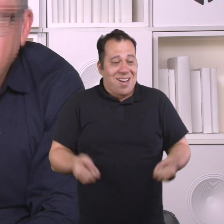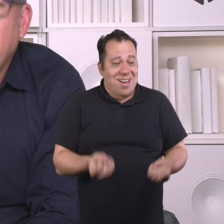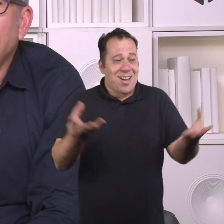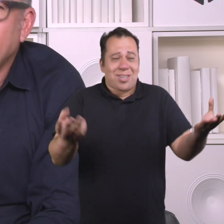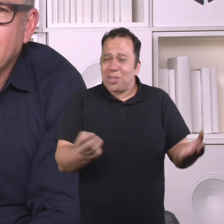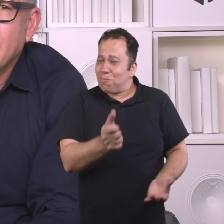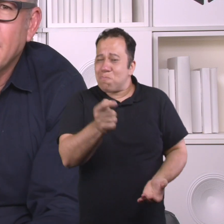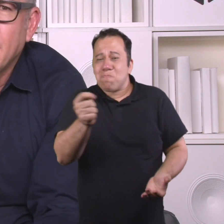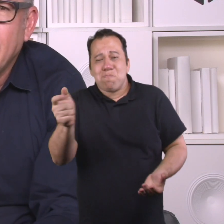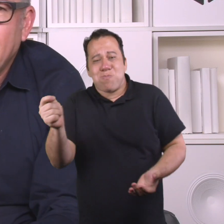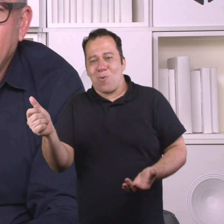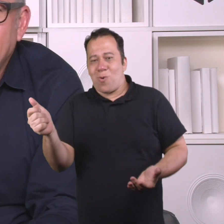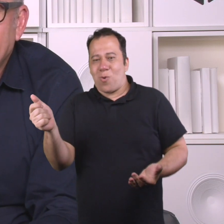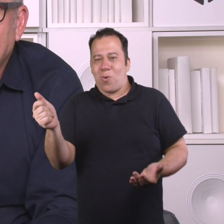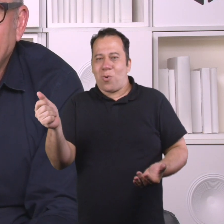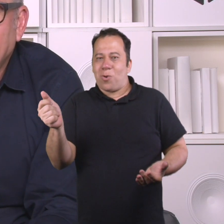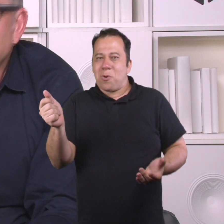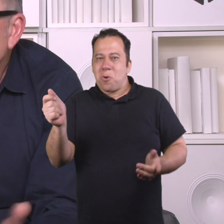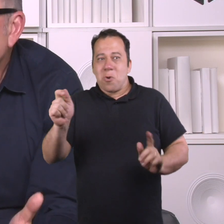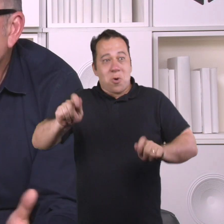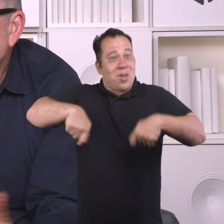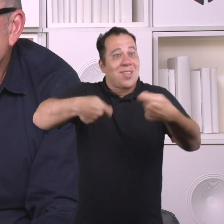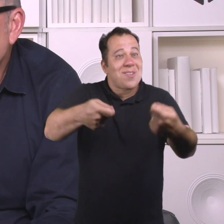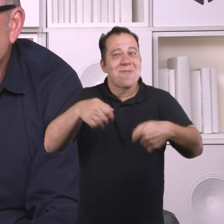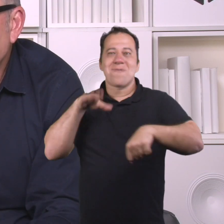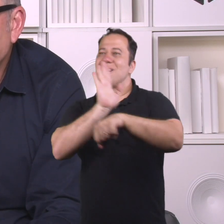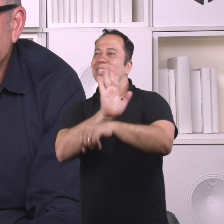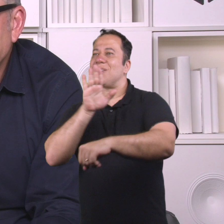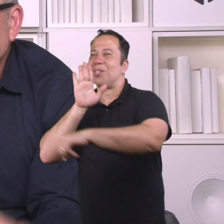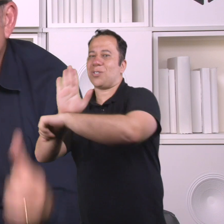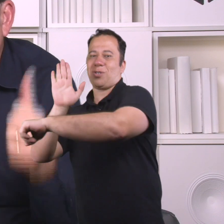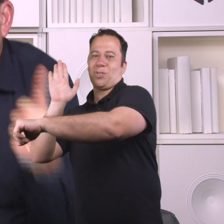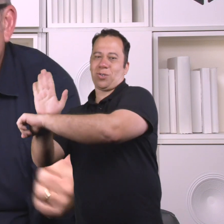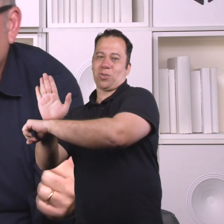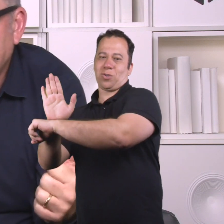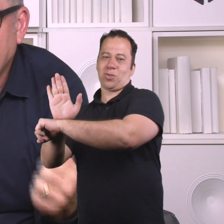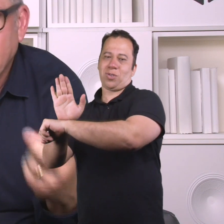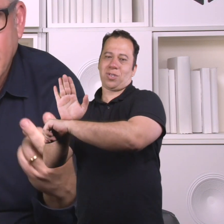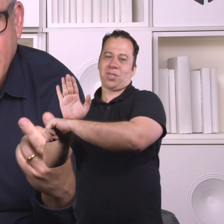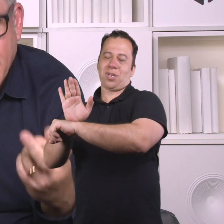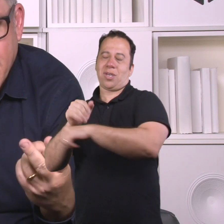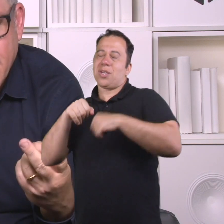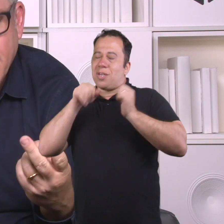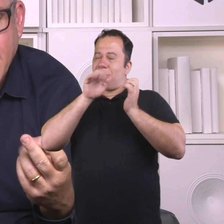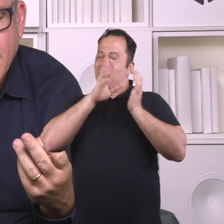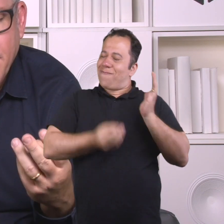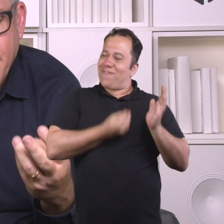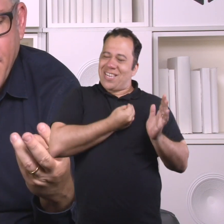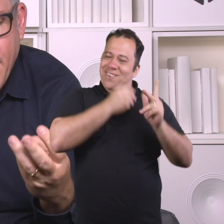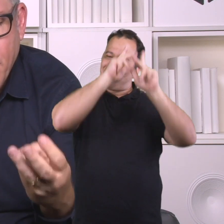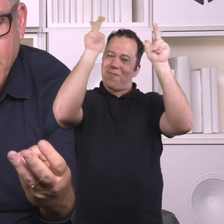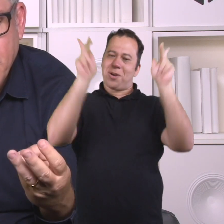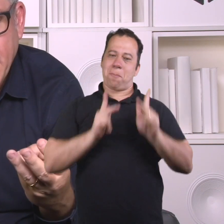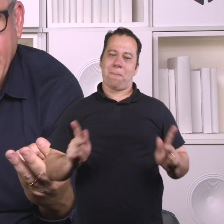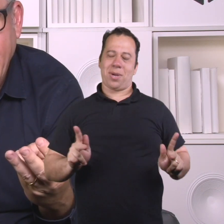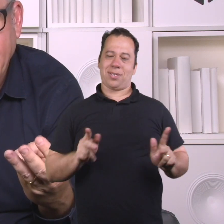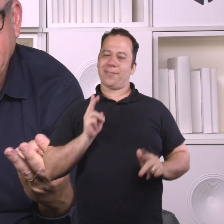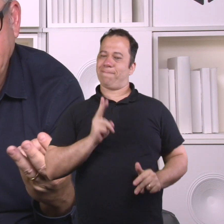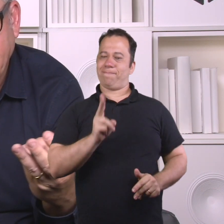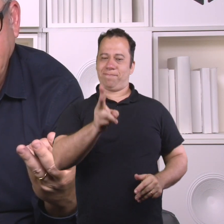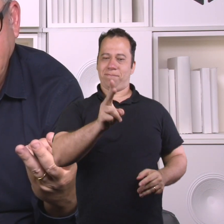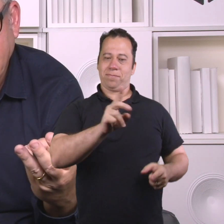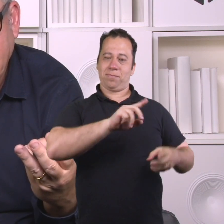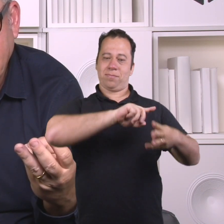e durma em paz. Esse é o Manual de Finanças de Jesus. Doar, restituir,